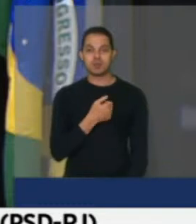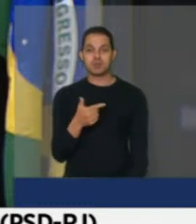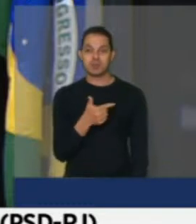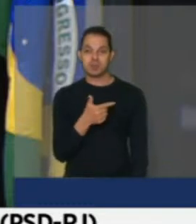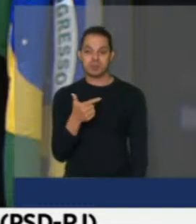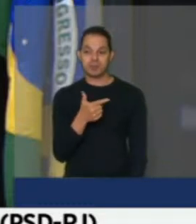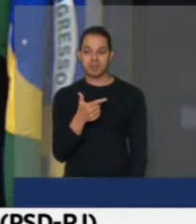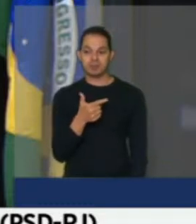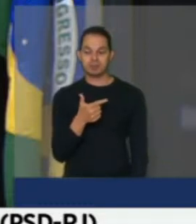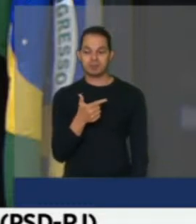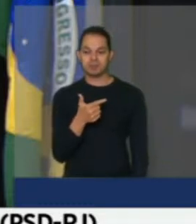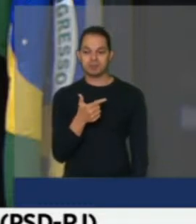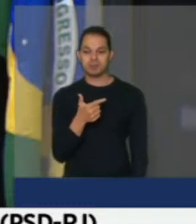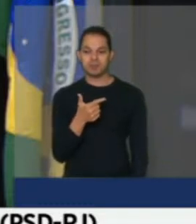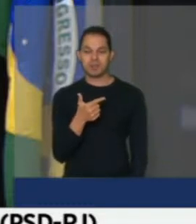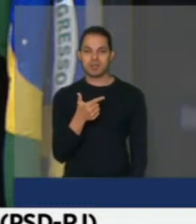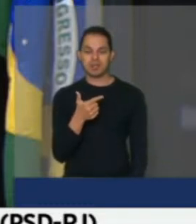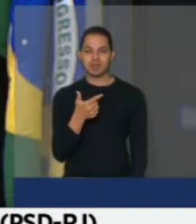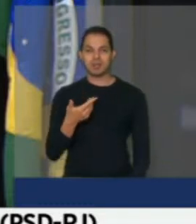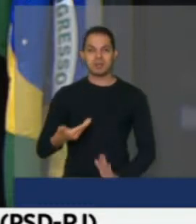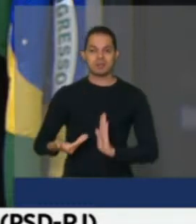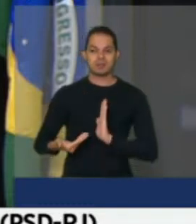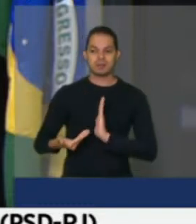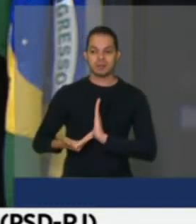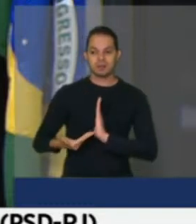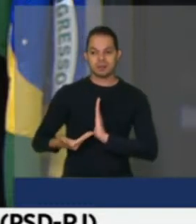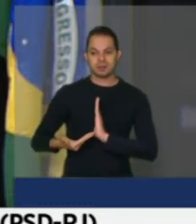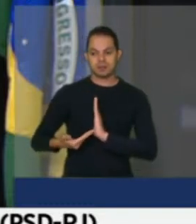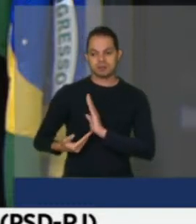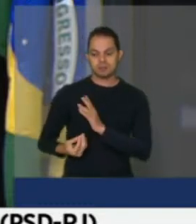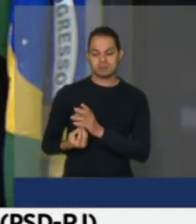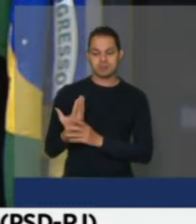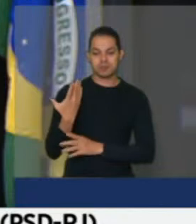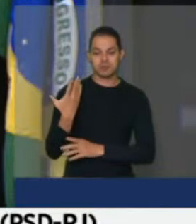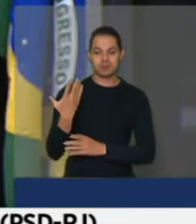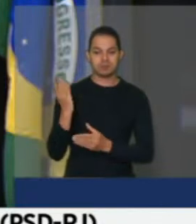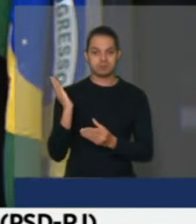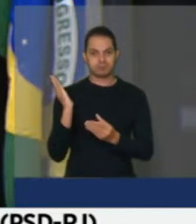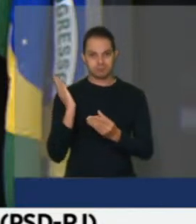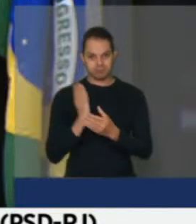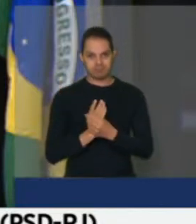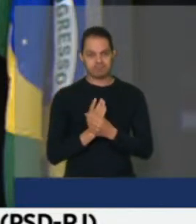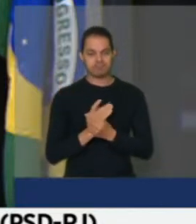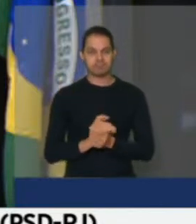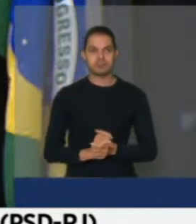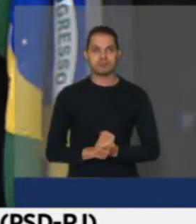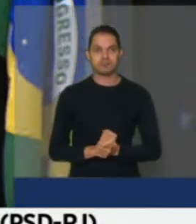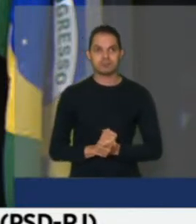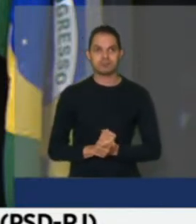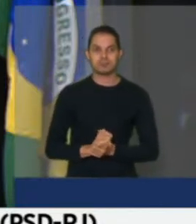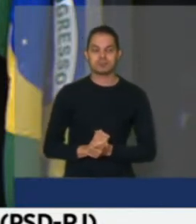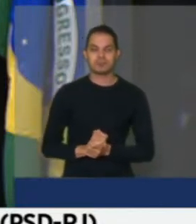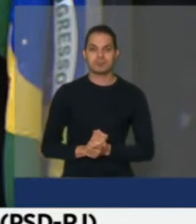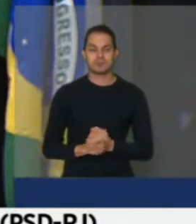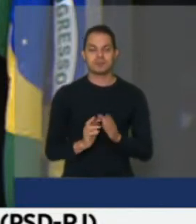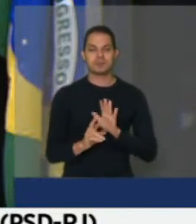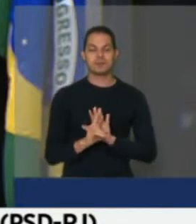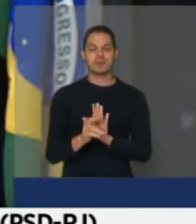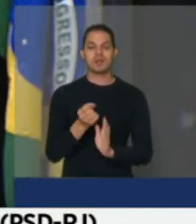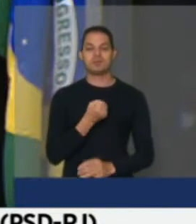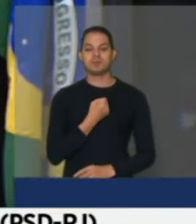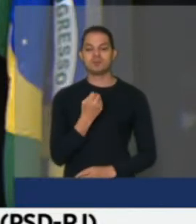representação oriunda da Câmara dos Deputados, da mesa da Câmara dos Deputados, representação número